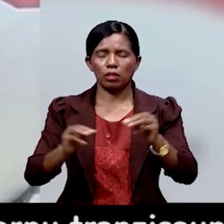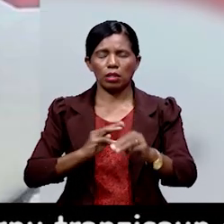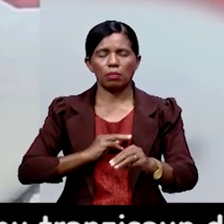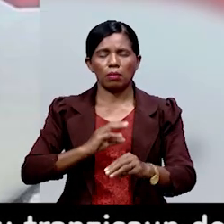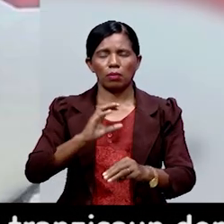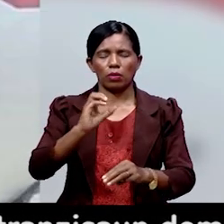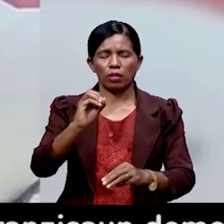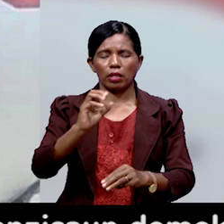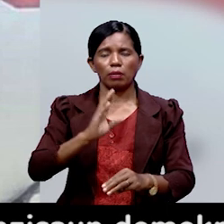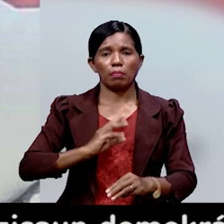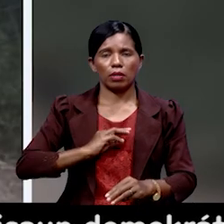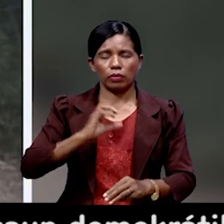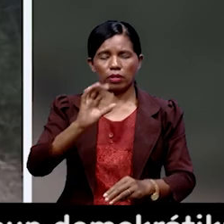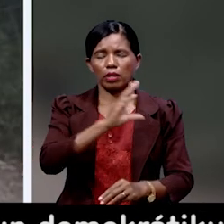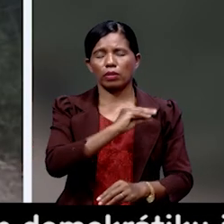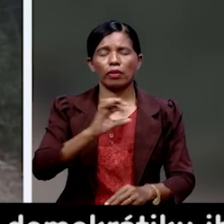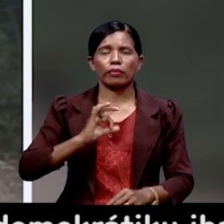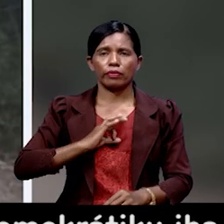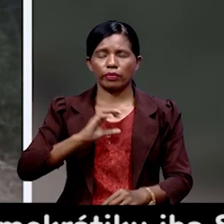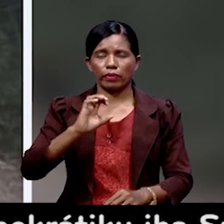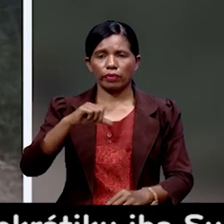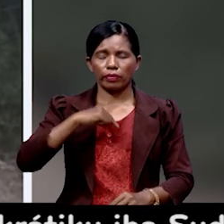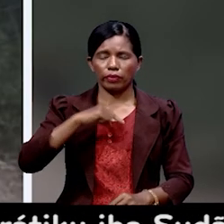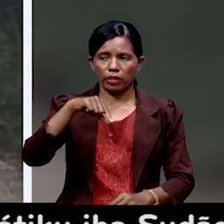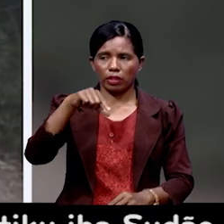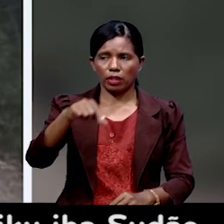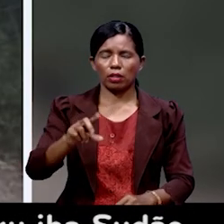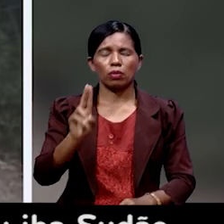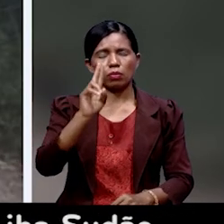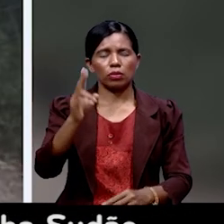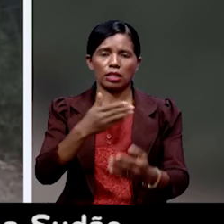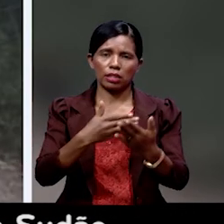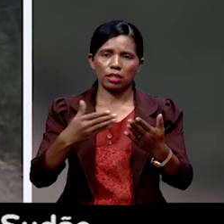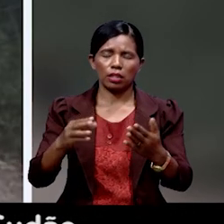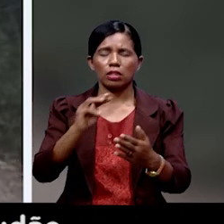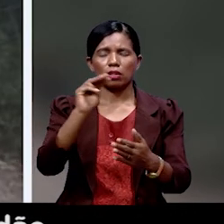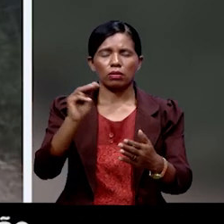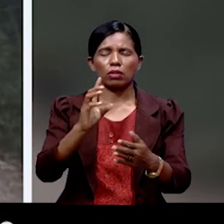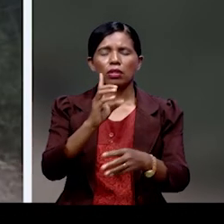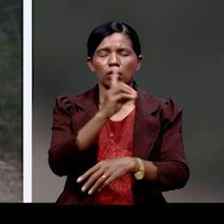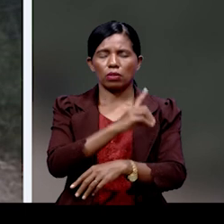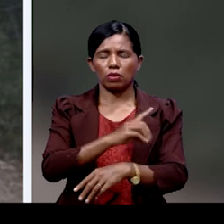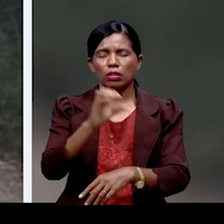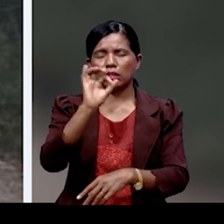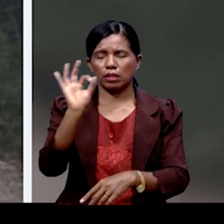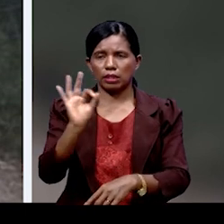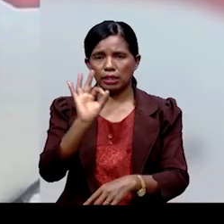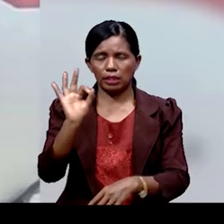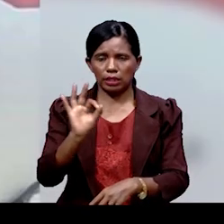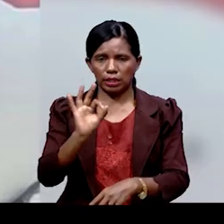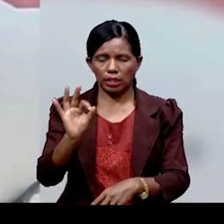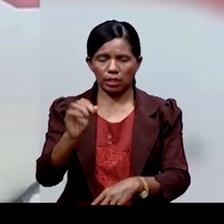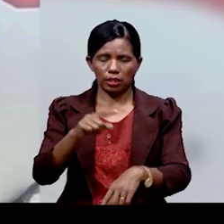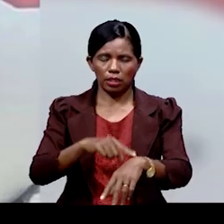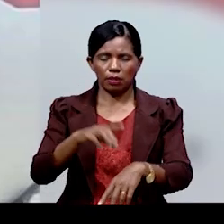keke. Tuir decreto lei defini kata periodo normal uja viatura Estado hahu segunda to sexta, husi tuku hitu dader to tuku hitu